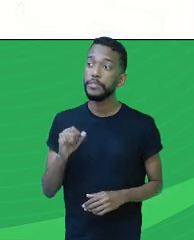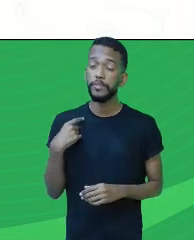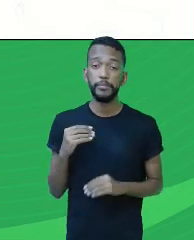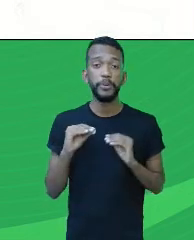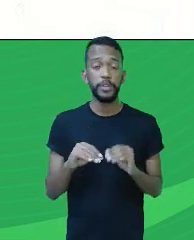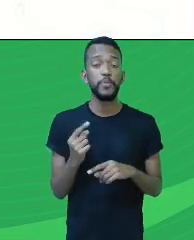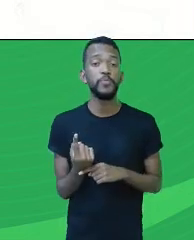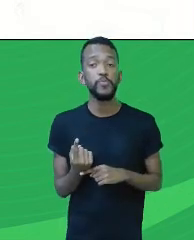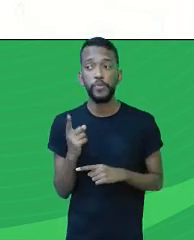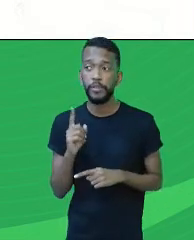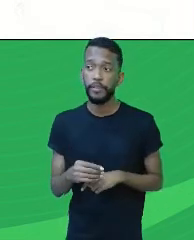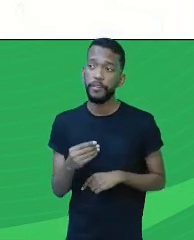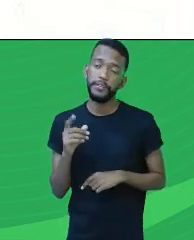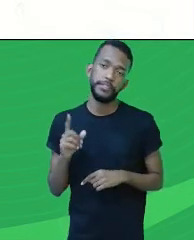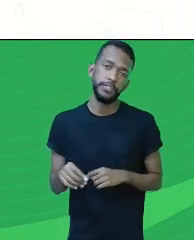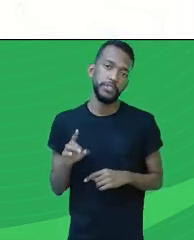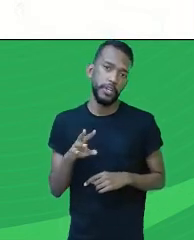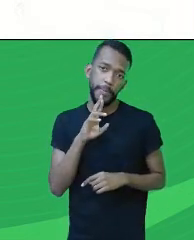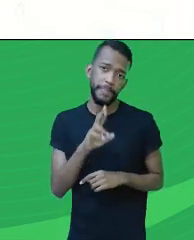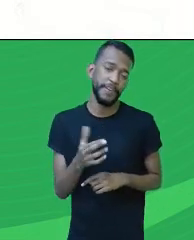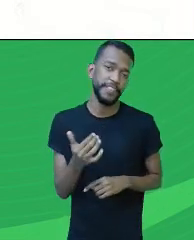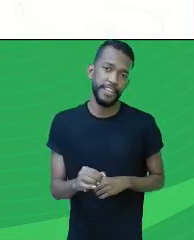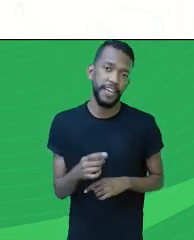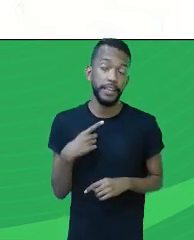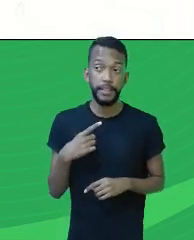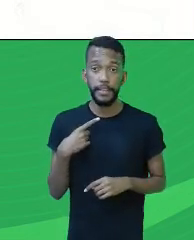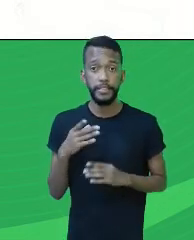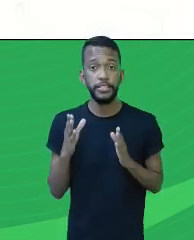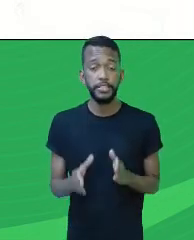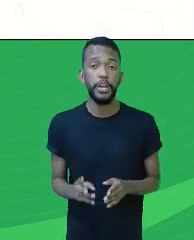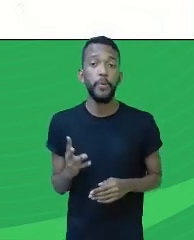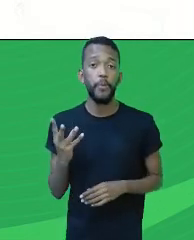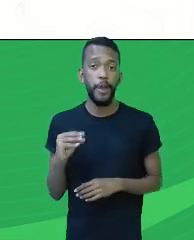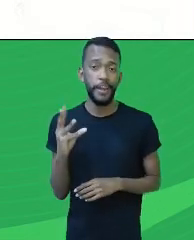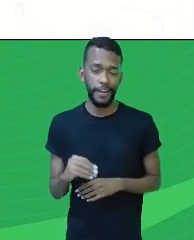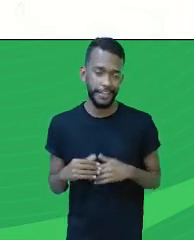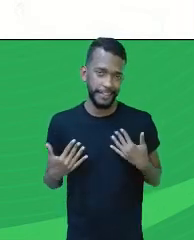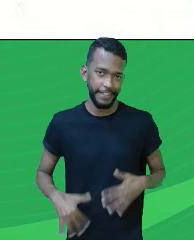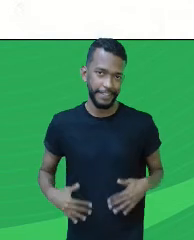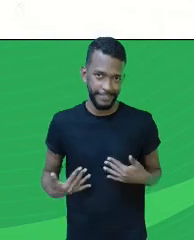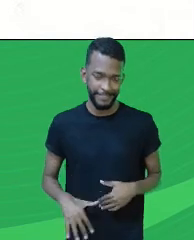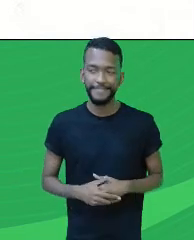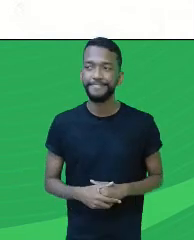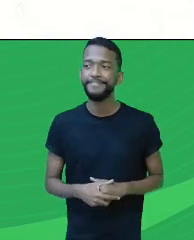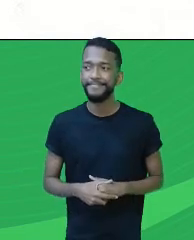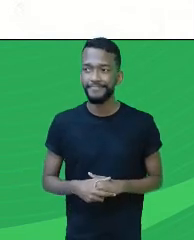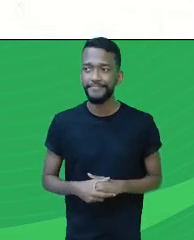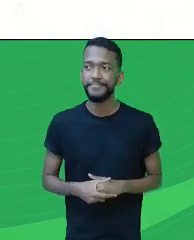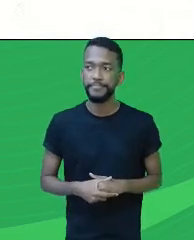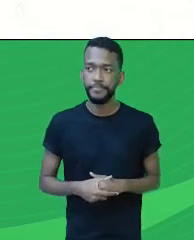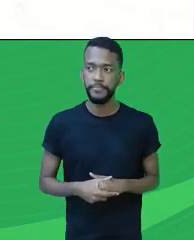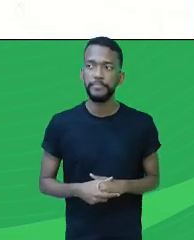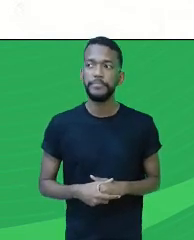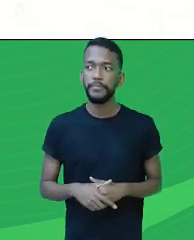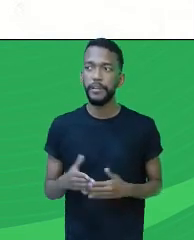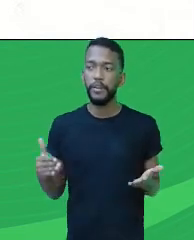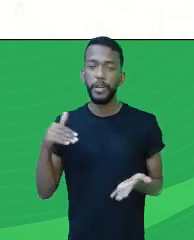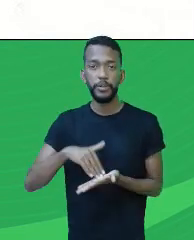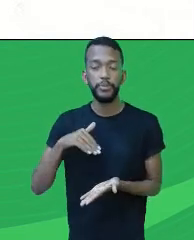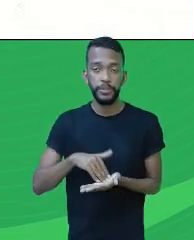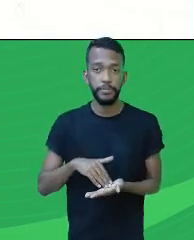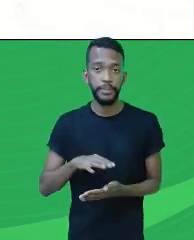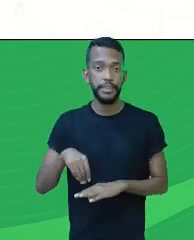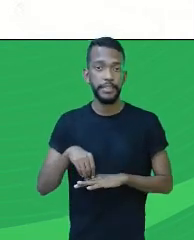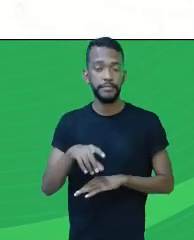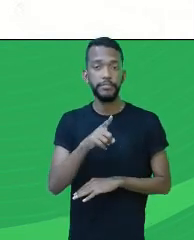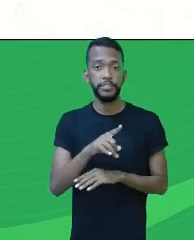dezena, ia ser só 10, né? Ali eu tenho 40 unidades. Correto? E a última dica para você